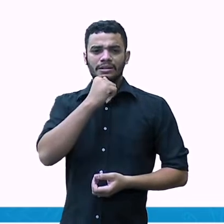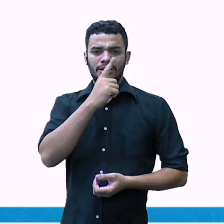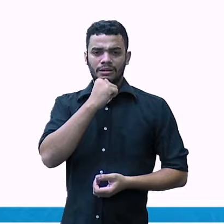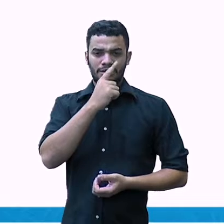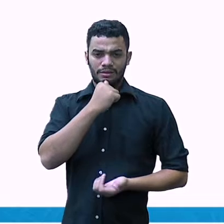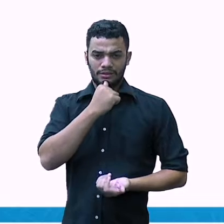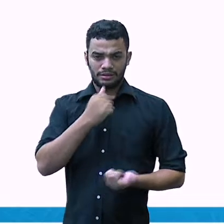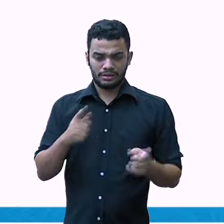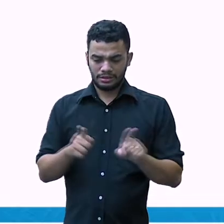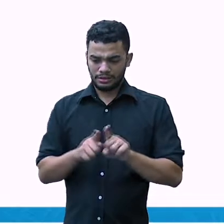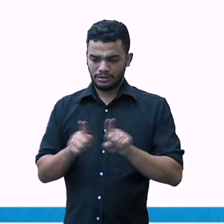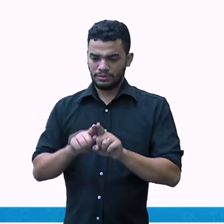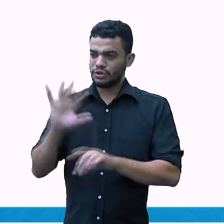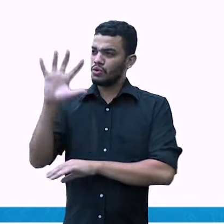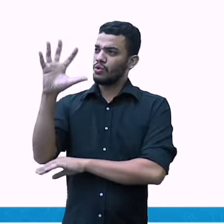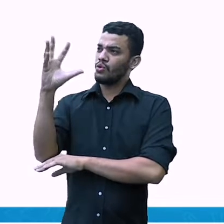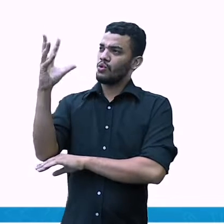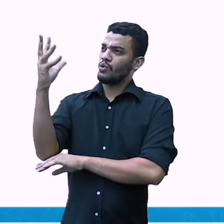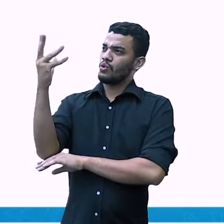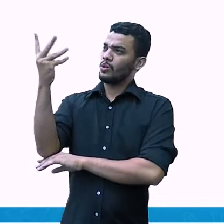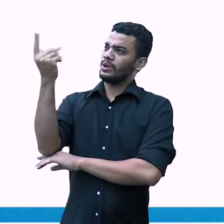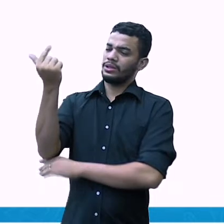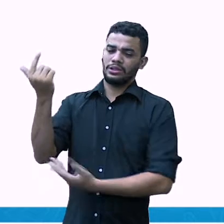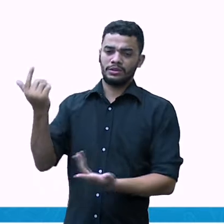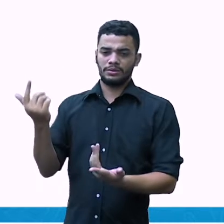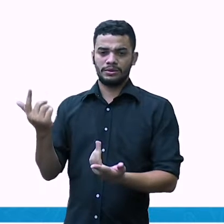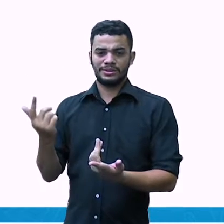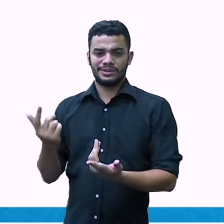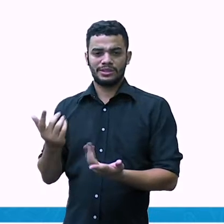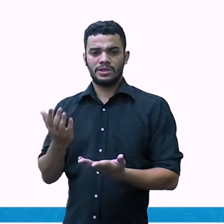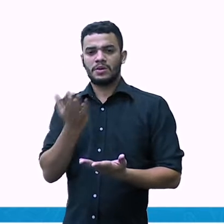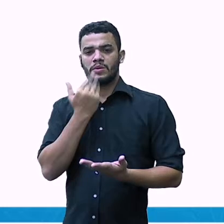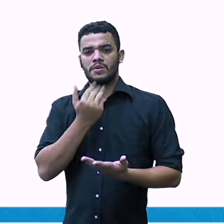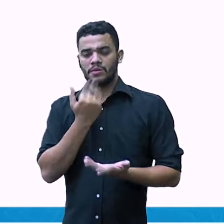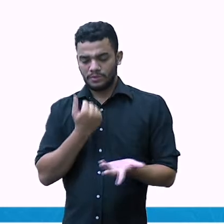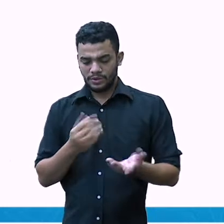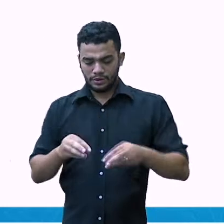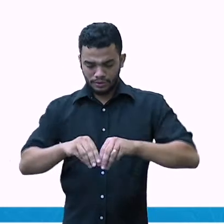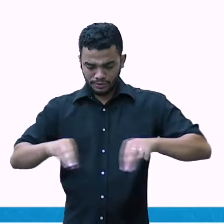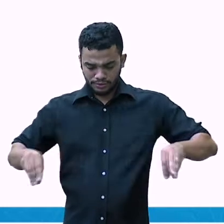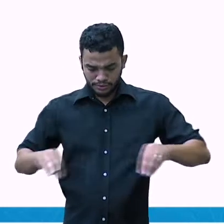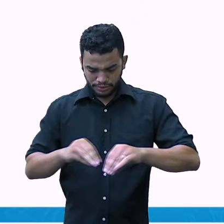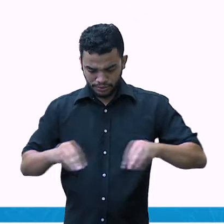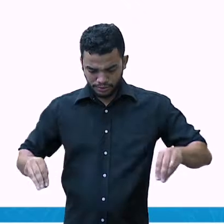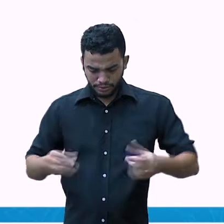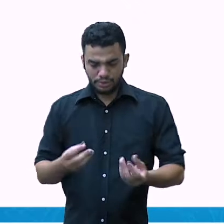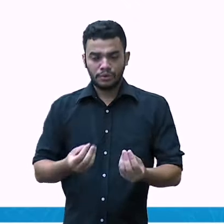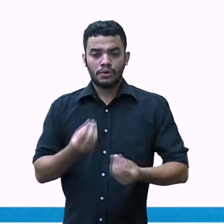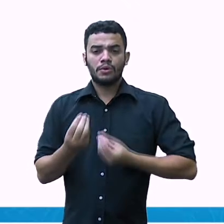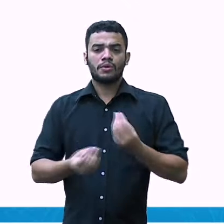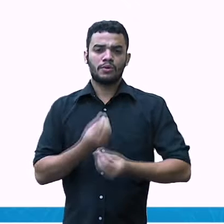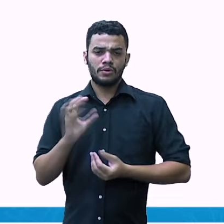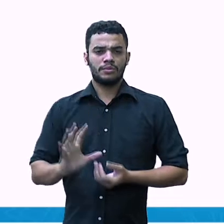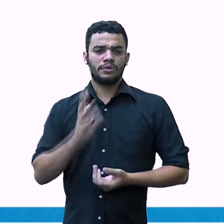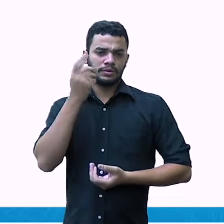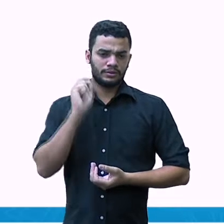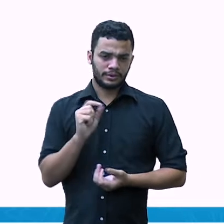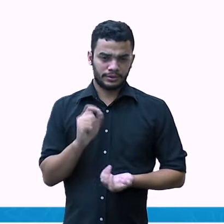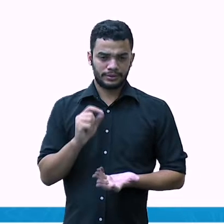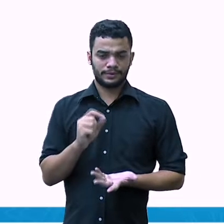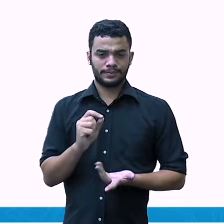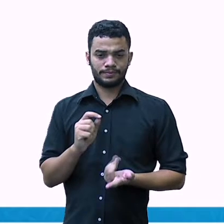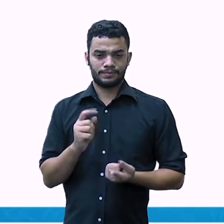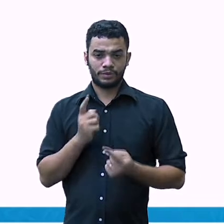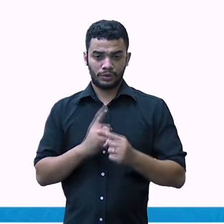e muitos outros elementos são condições naturais decisivas para o estabelecimento de um povo em